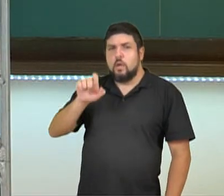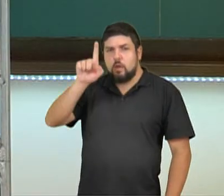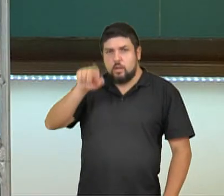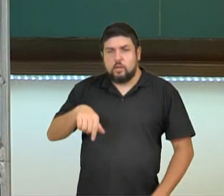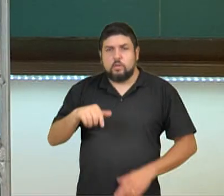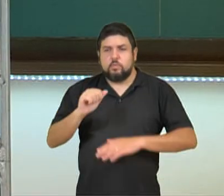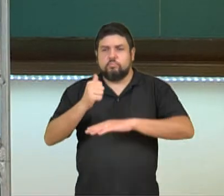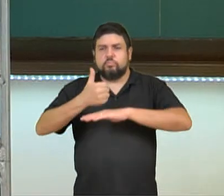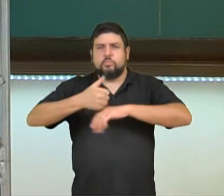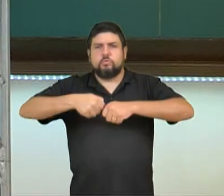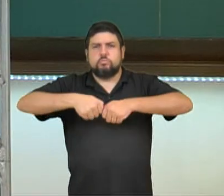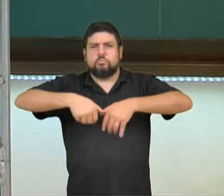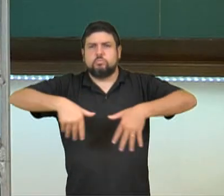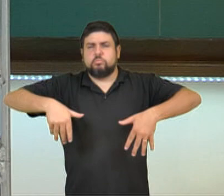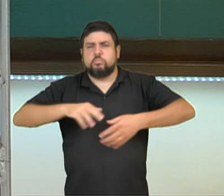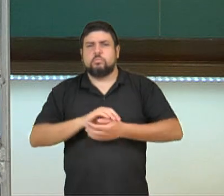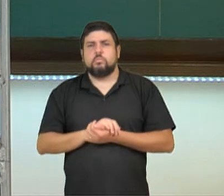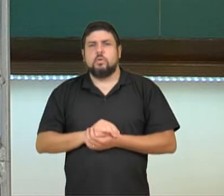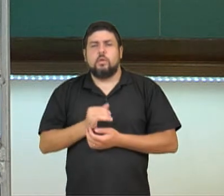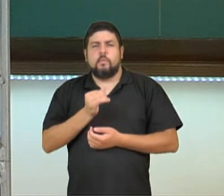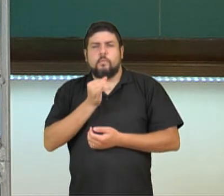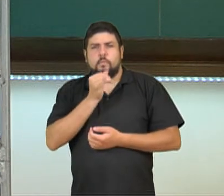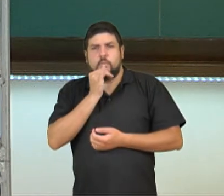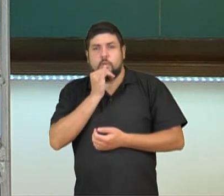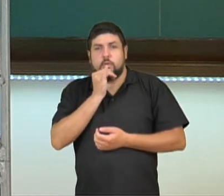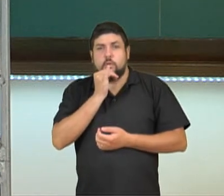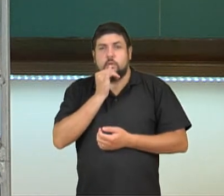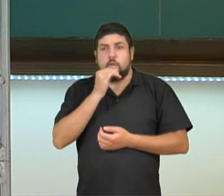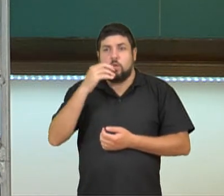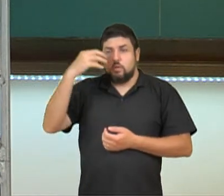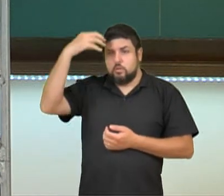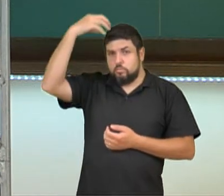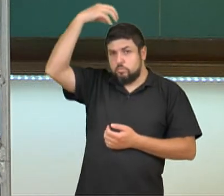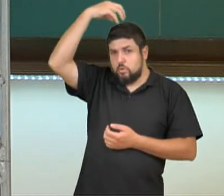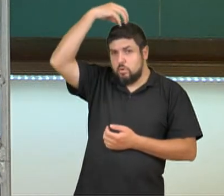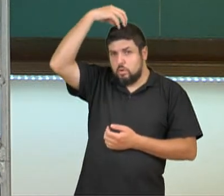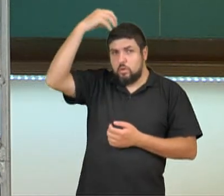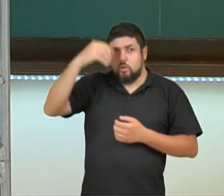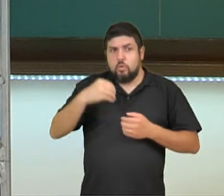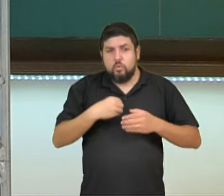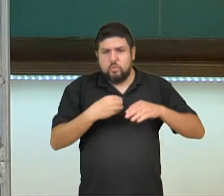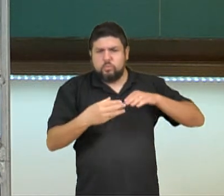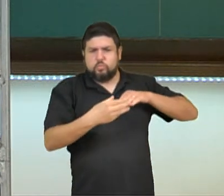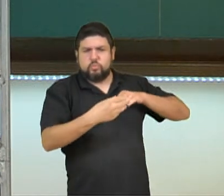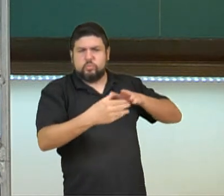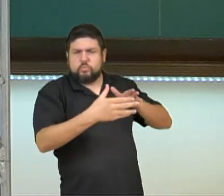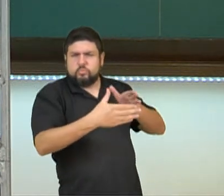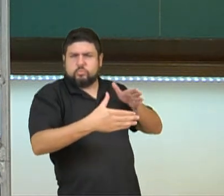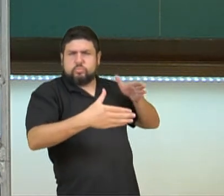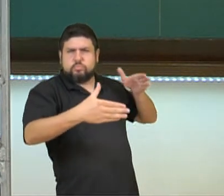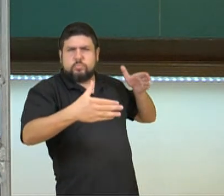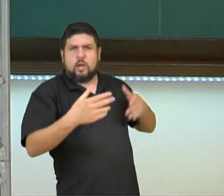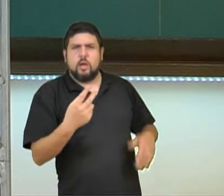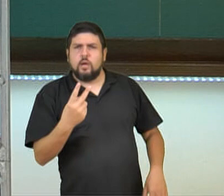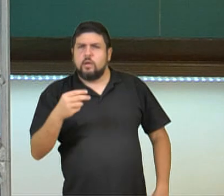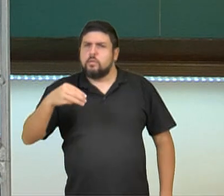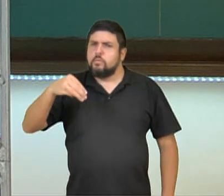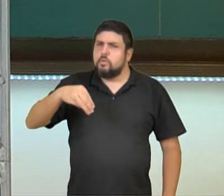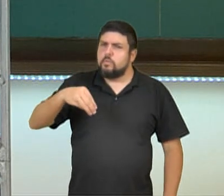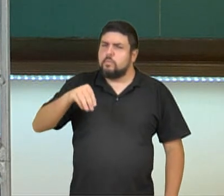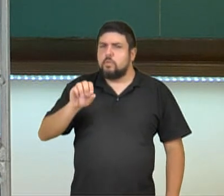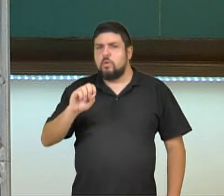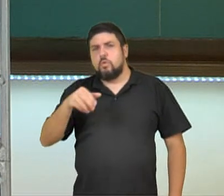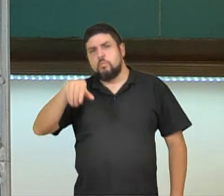era o rei ou os filhos da realeza, as pranchas eram até 2 metros ou mais. Se eram as pessoas ligadas à realeza, um